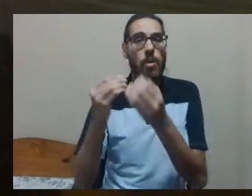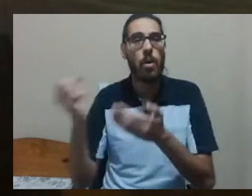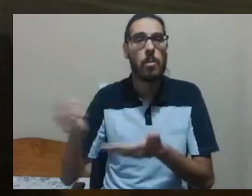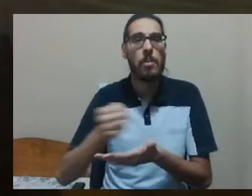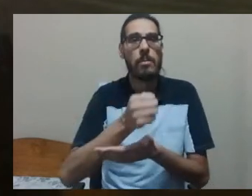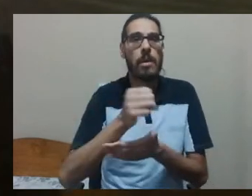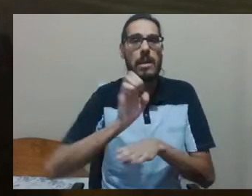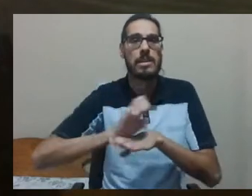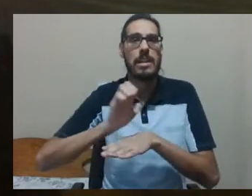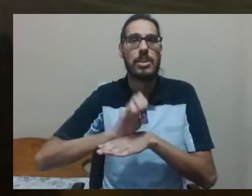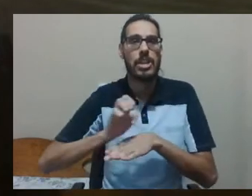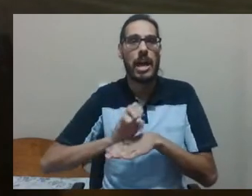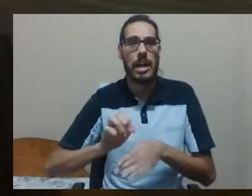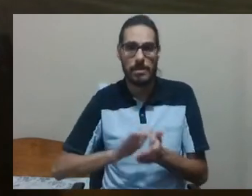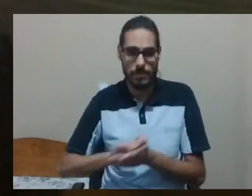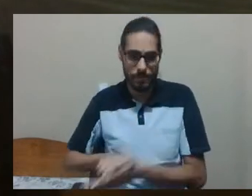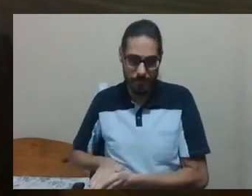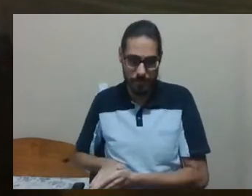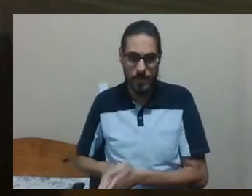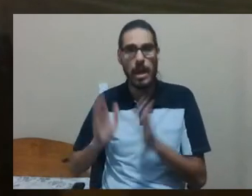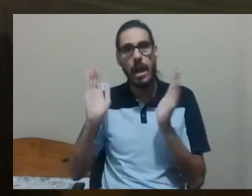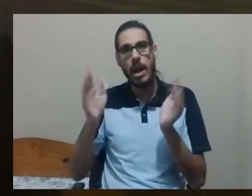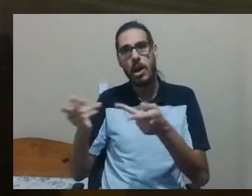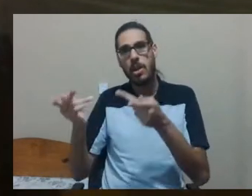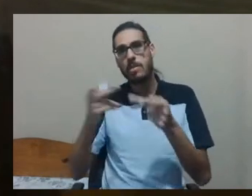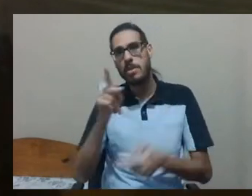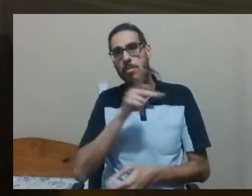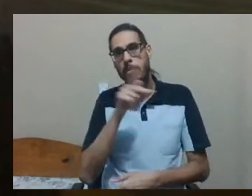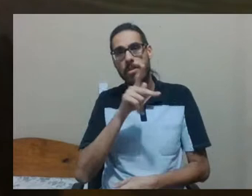professora Wanda para responder.